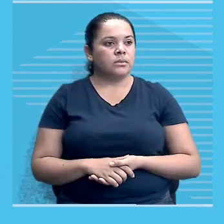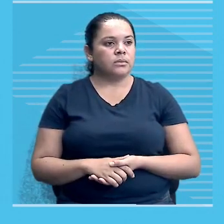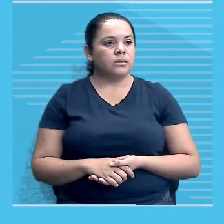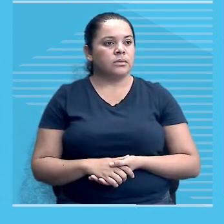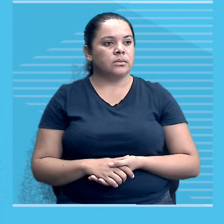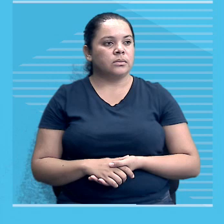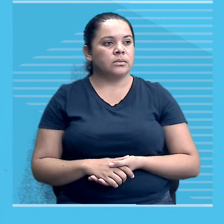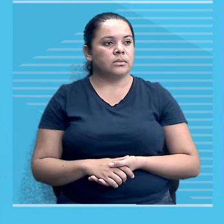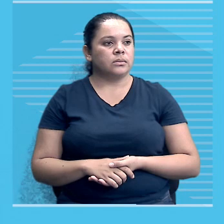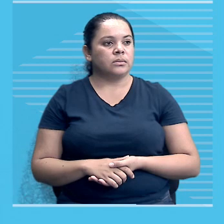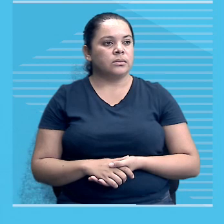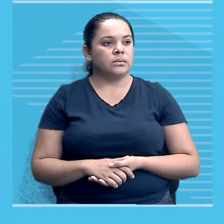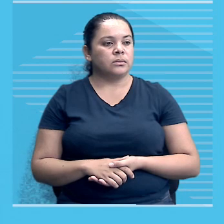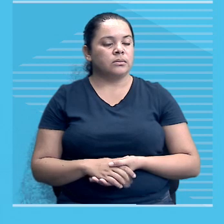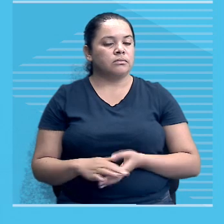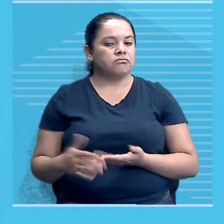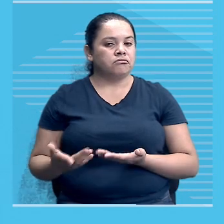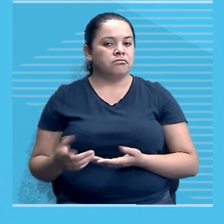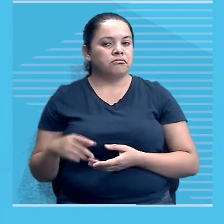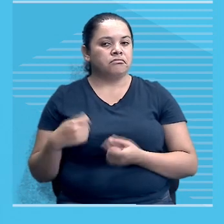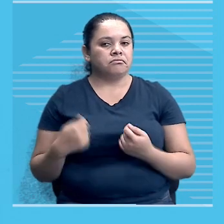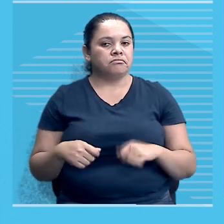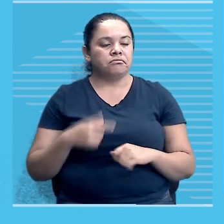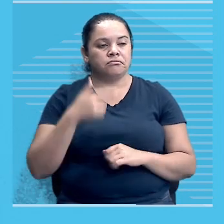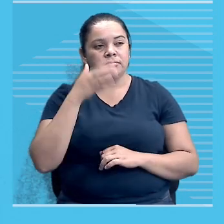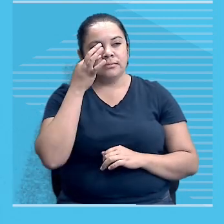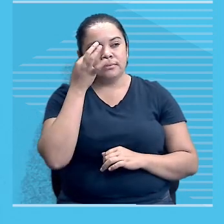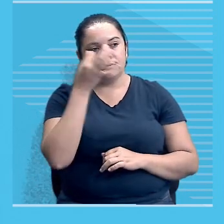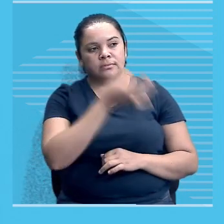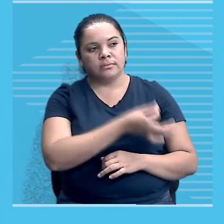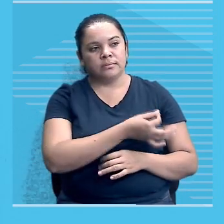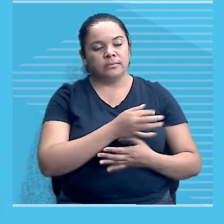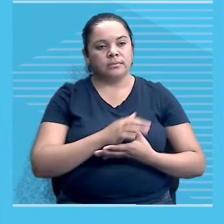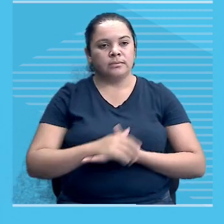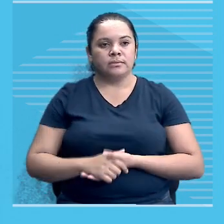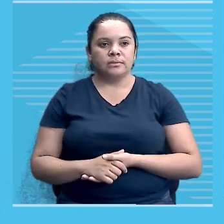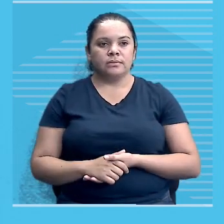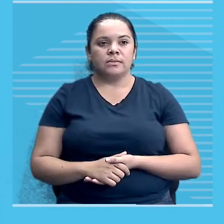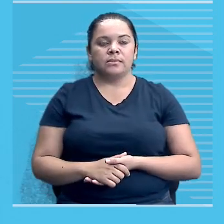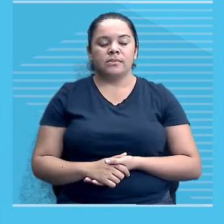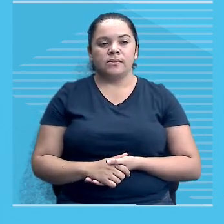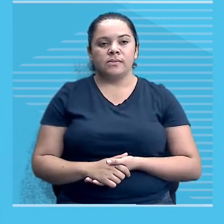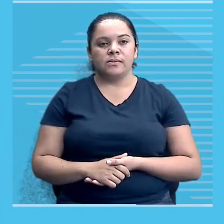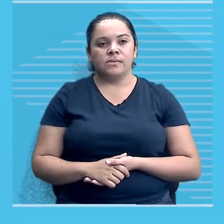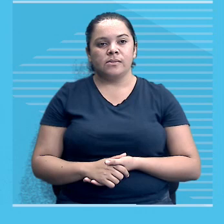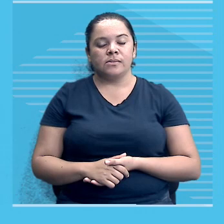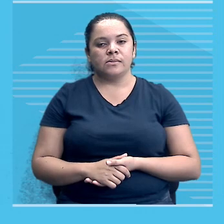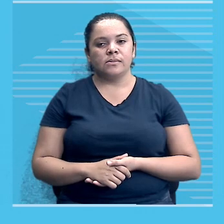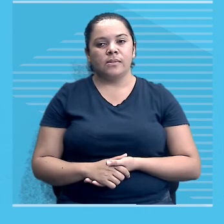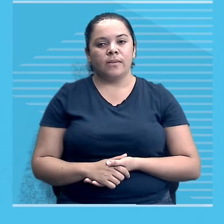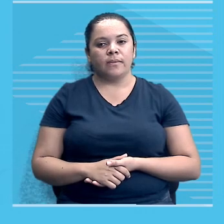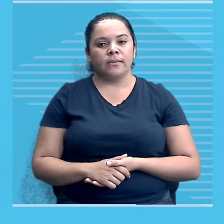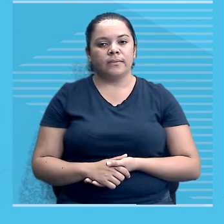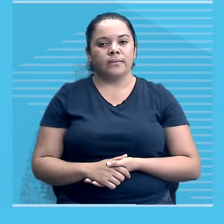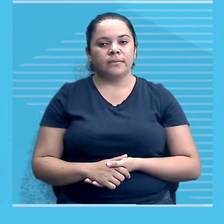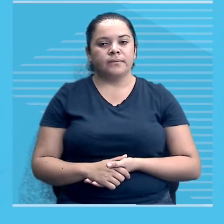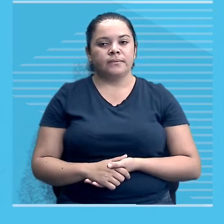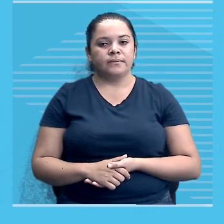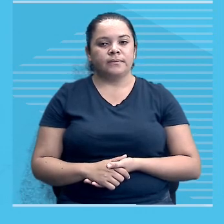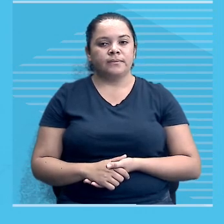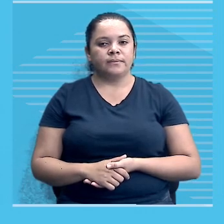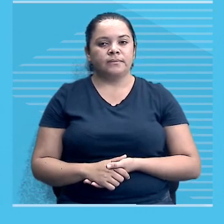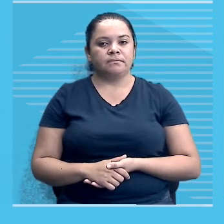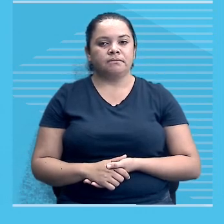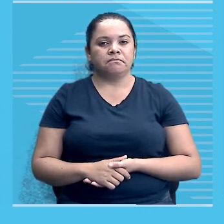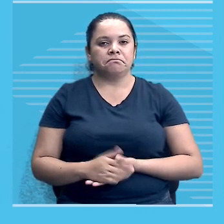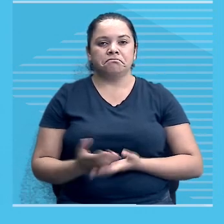é um sub 2 O que é a minha base é um número maior do